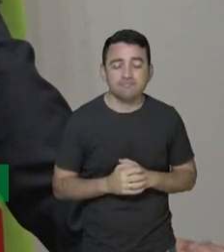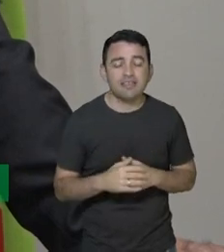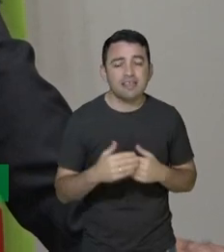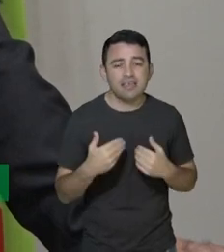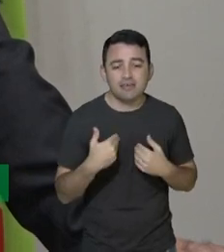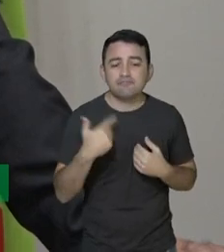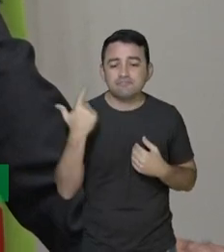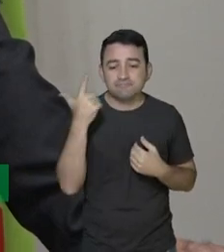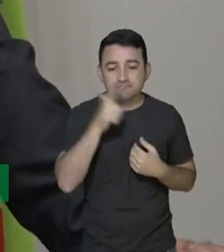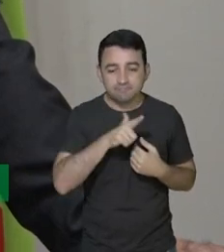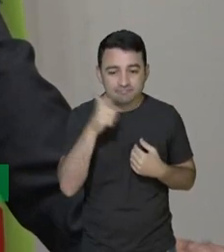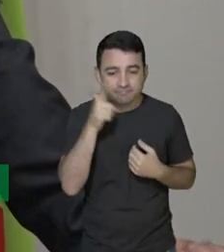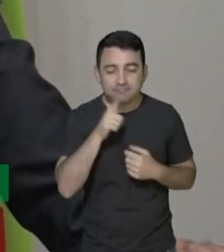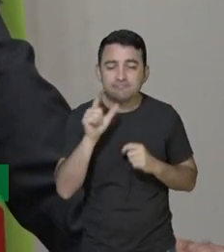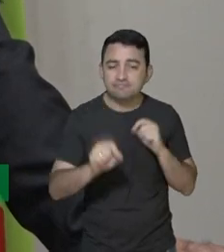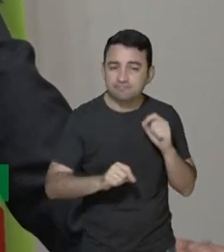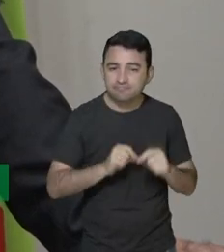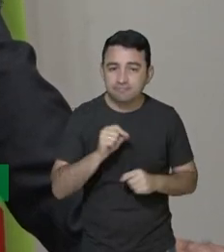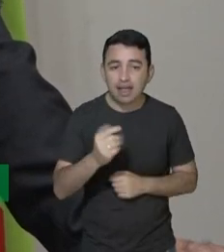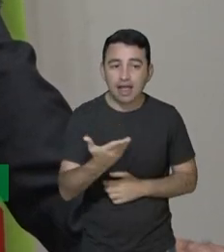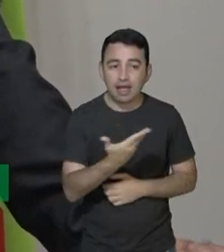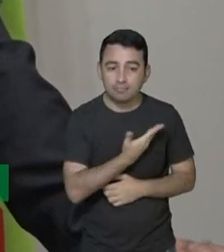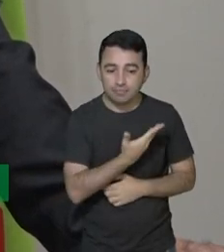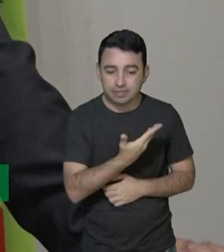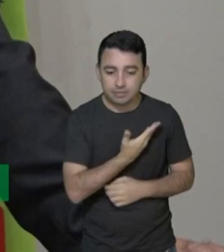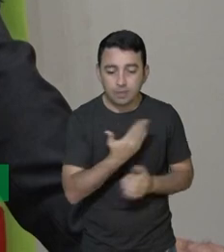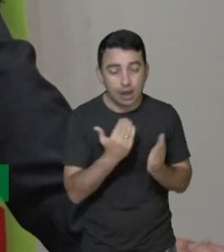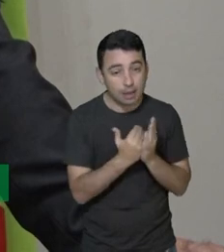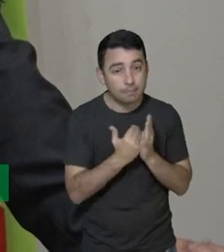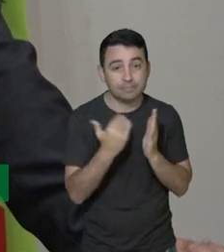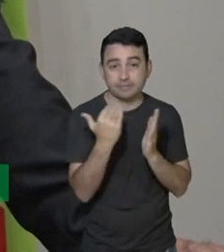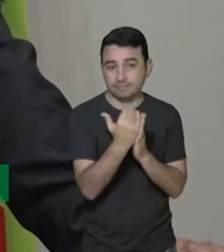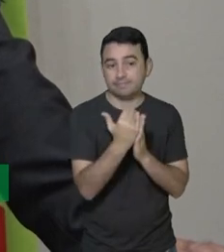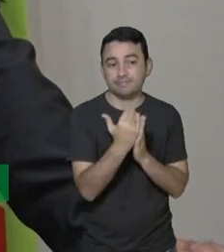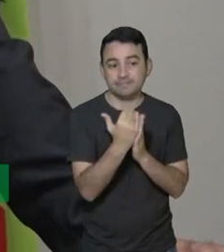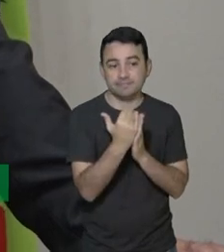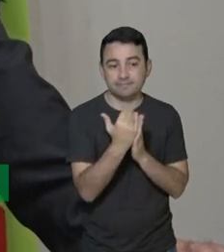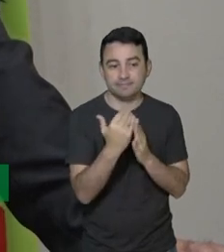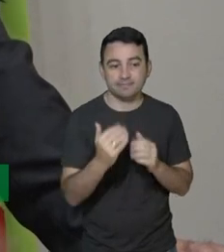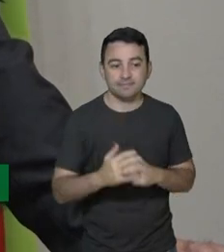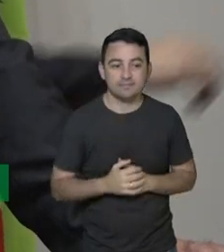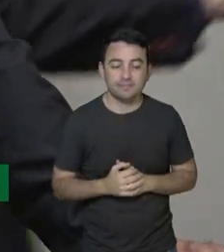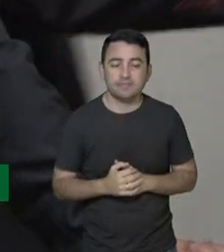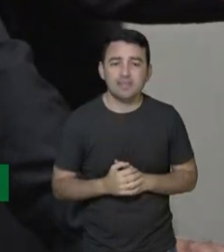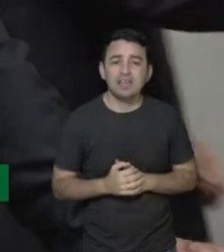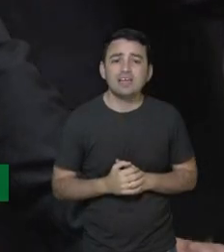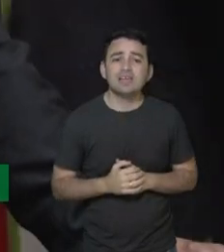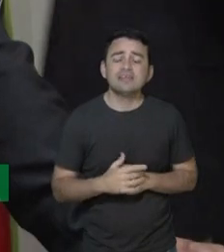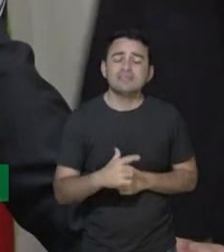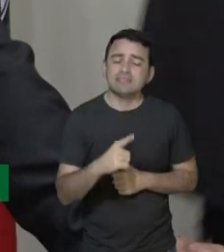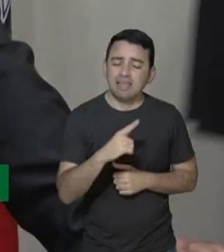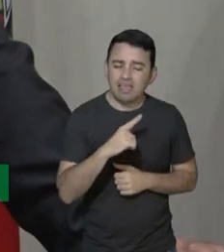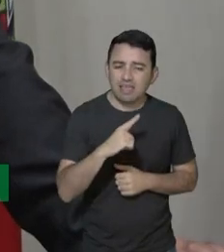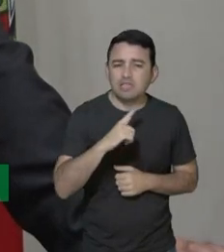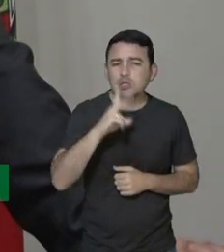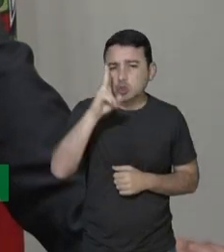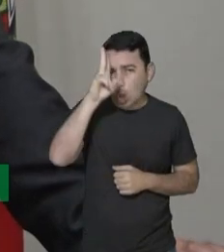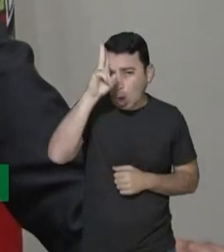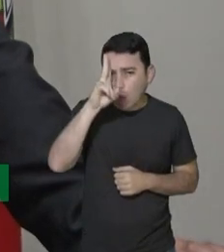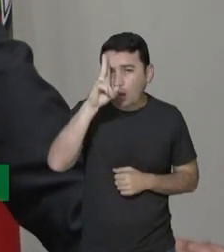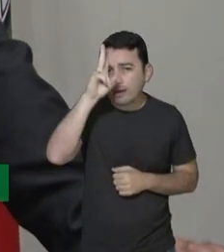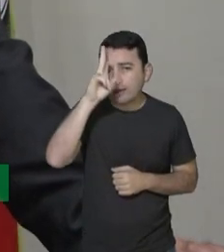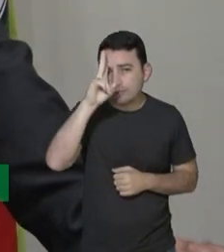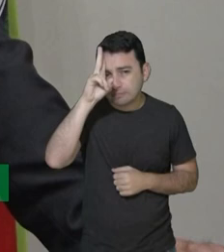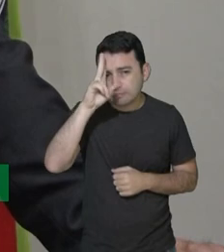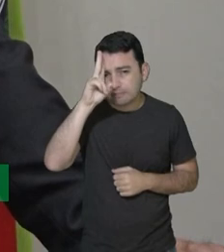construísse uma amizade muito grande. Mas tenho algumas histórias